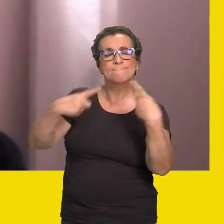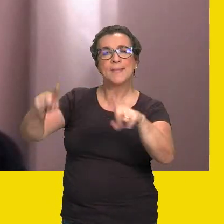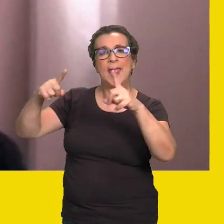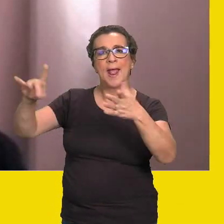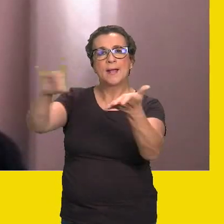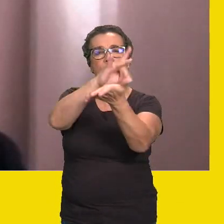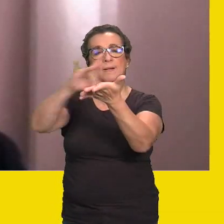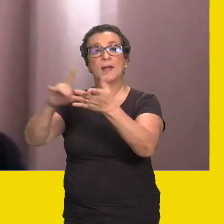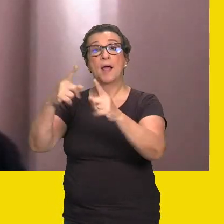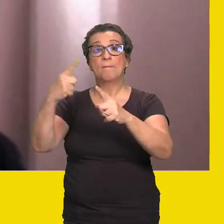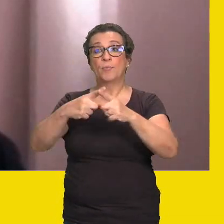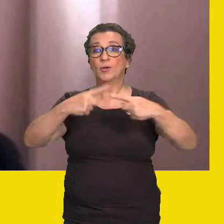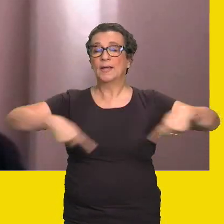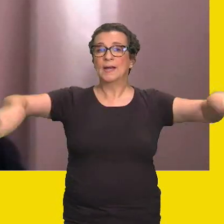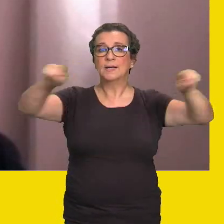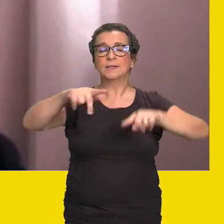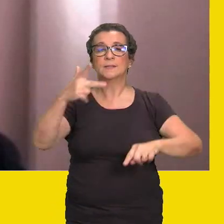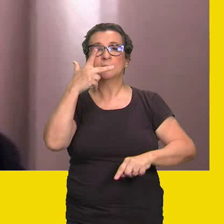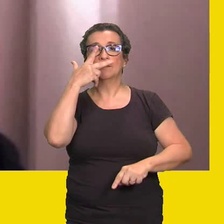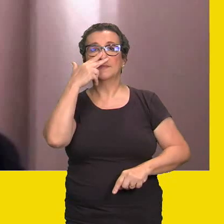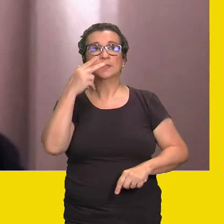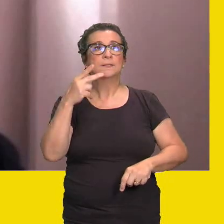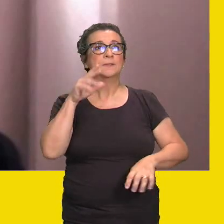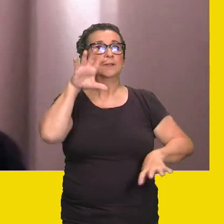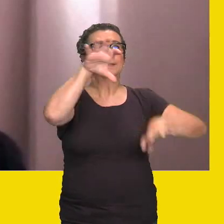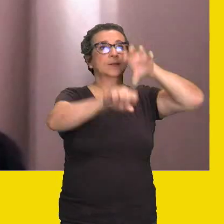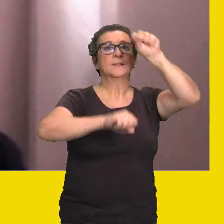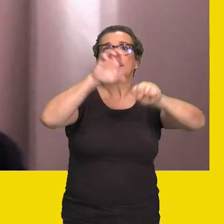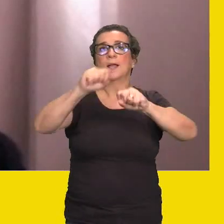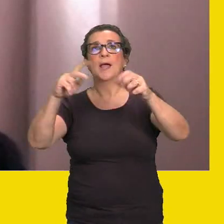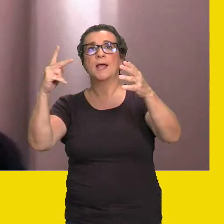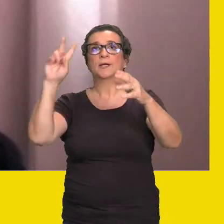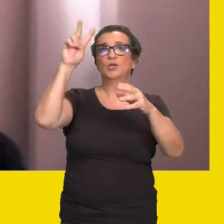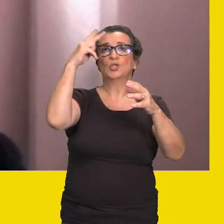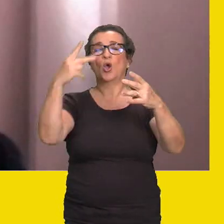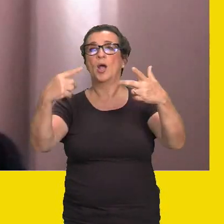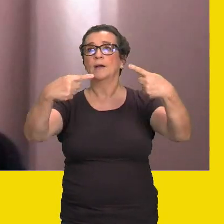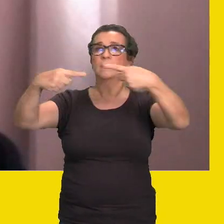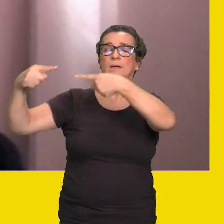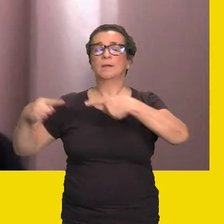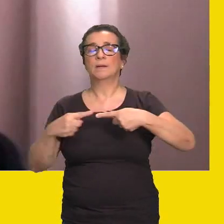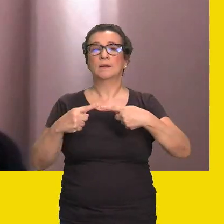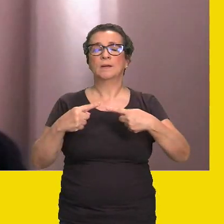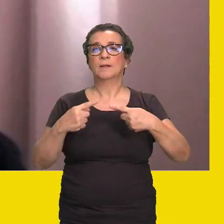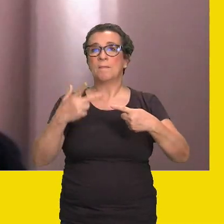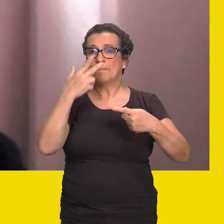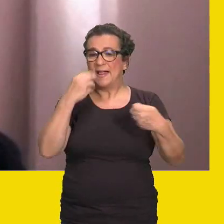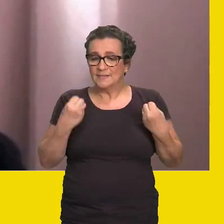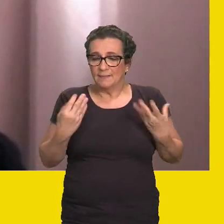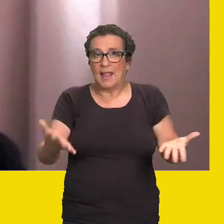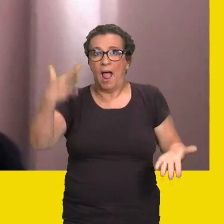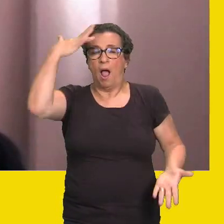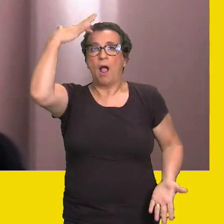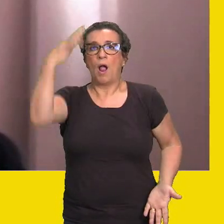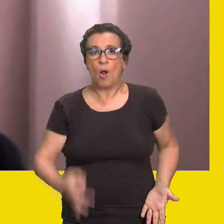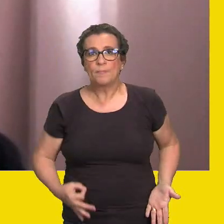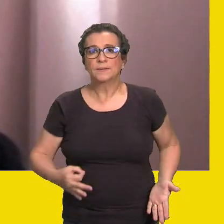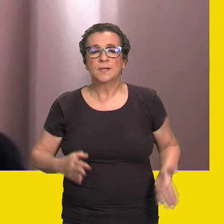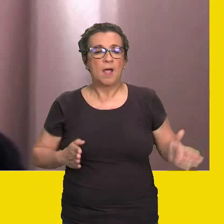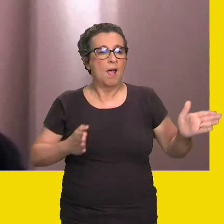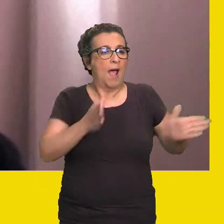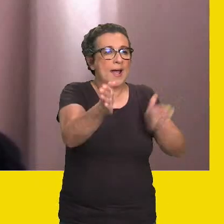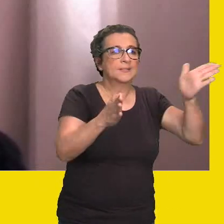os faz identificar suas histórias a outras histórias, torna-os capazes de compreender e aceitar o mundo do